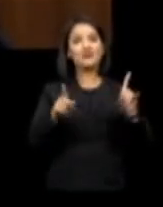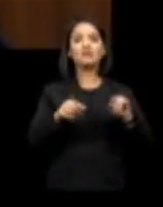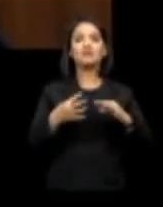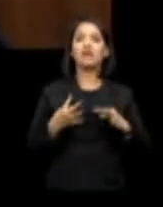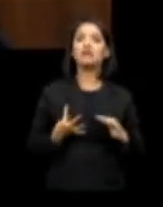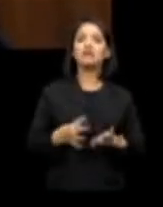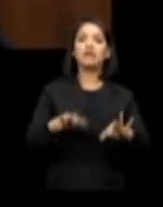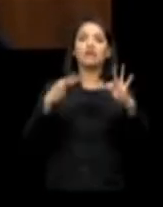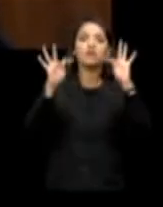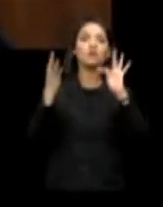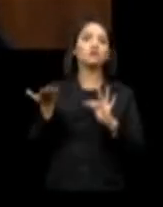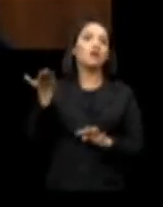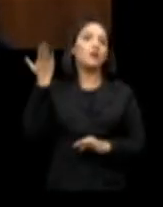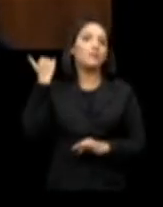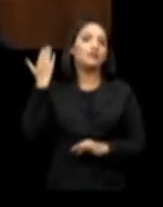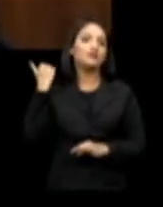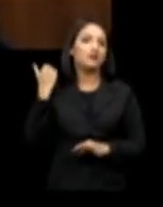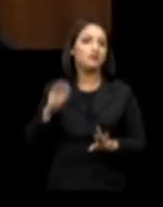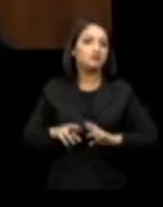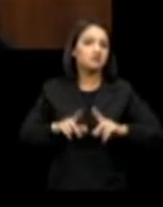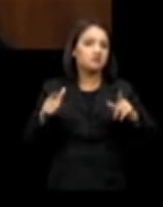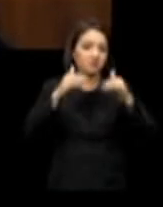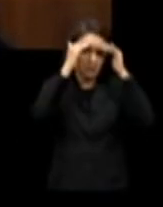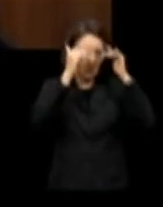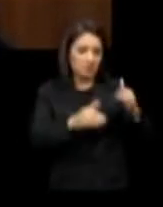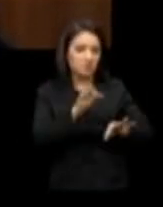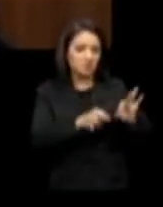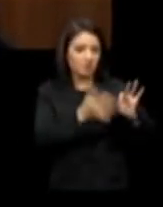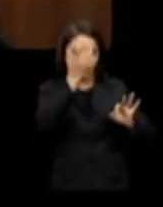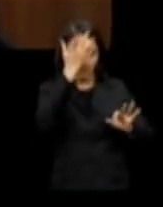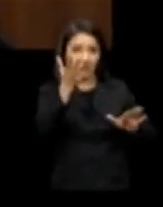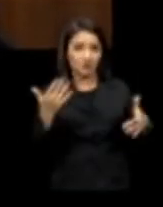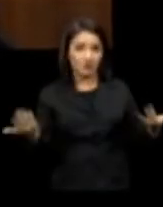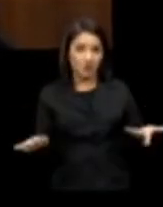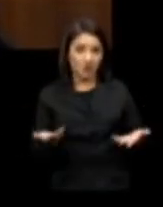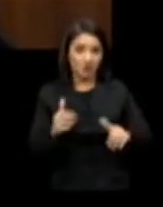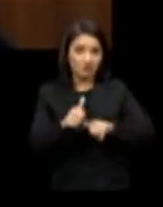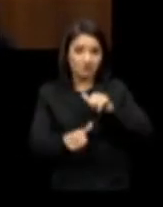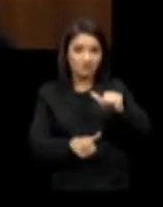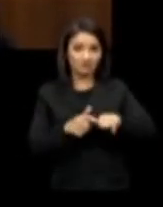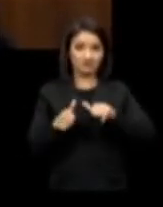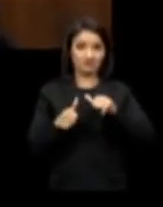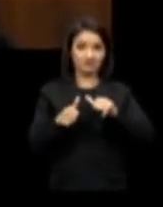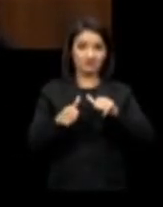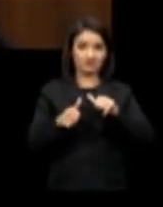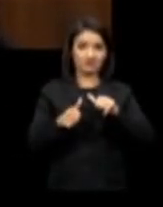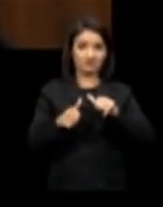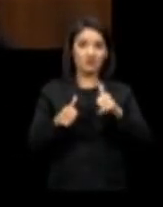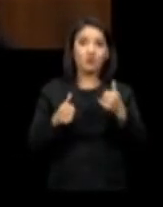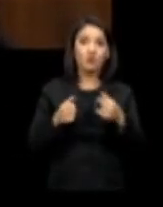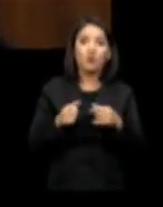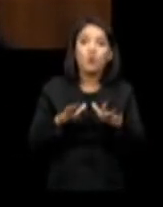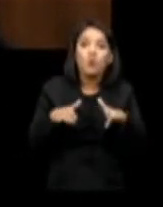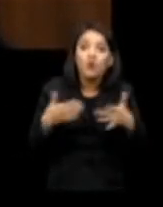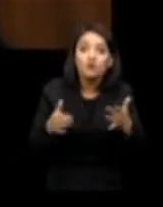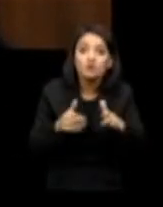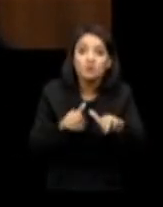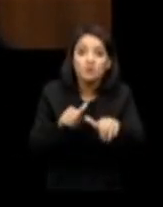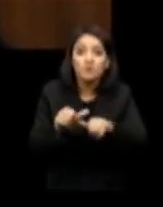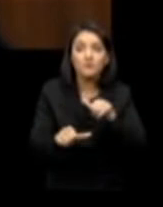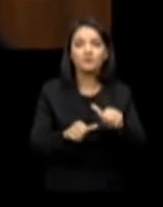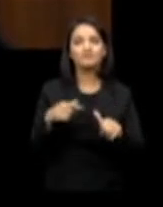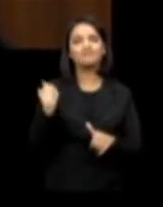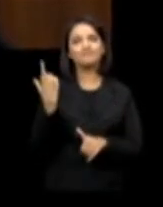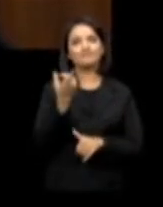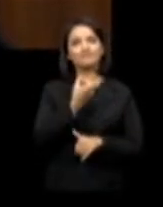tecnologias imperfeitas se submetiam à justiça. Quando as tecnologias daquele mundo mudam, nós nos confrontamos